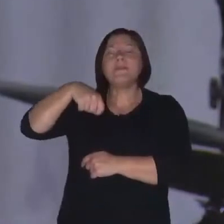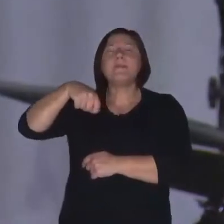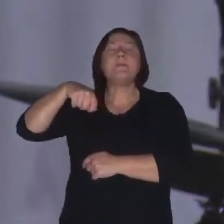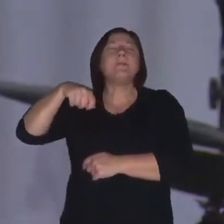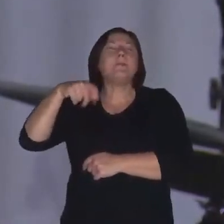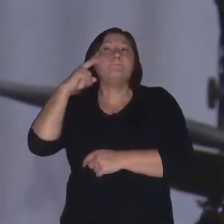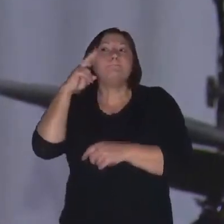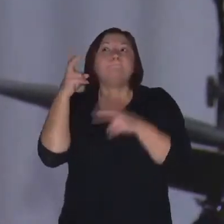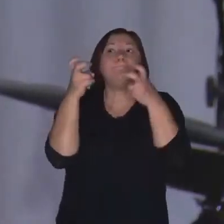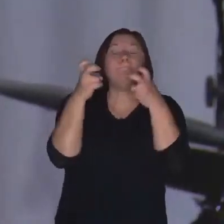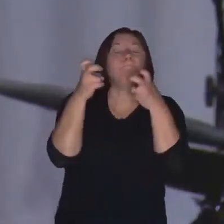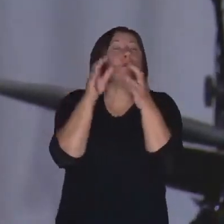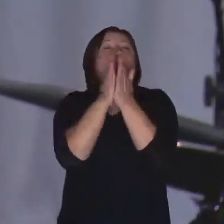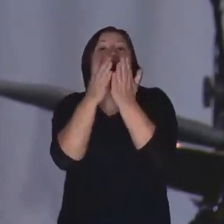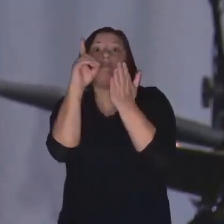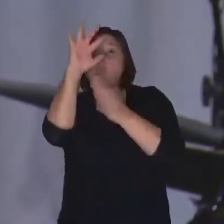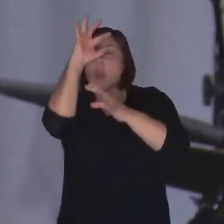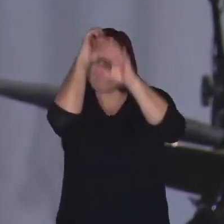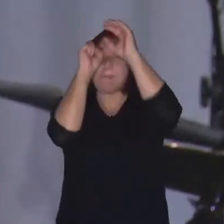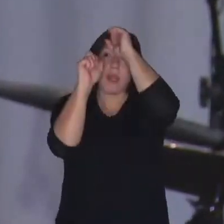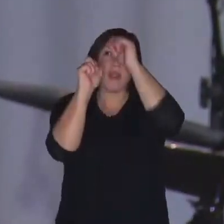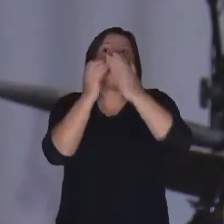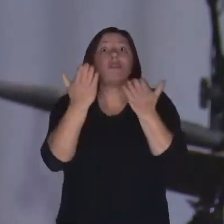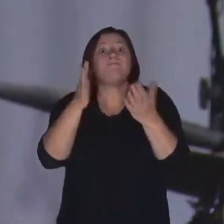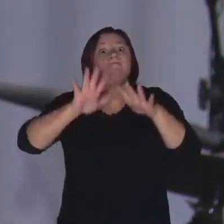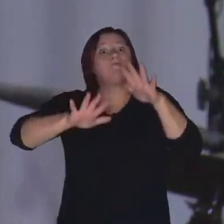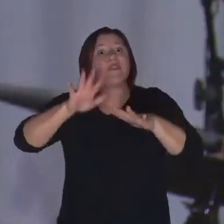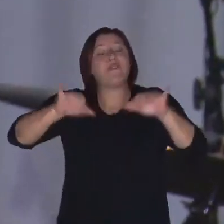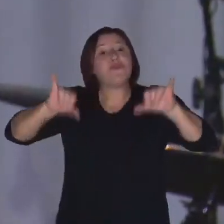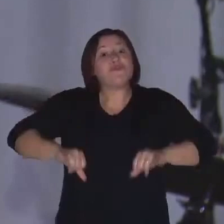hospital. Esses dias, eu vi